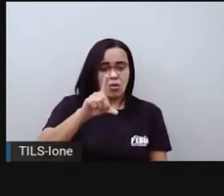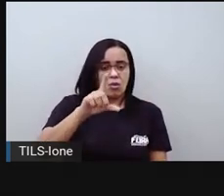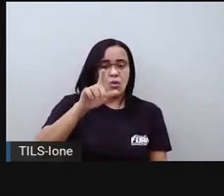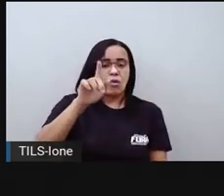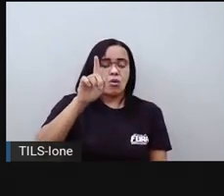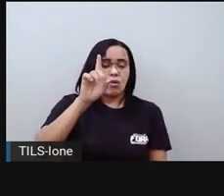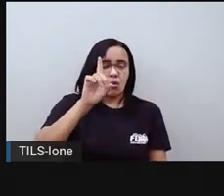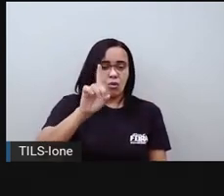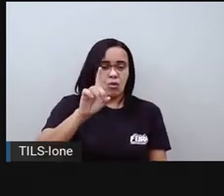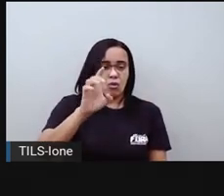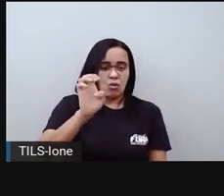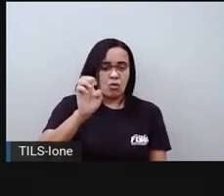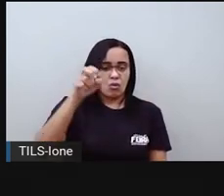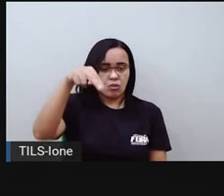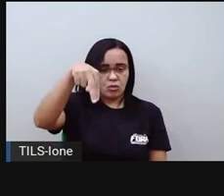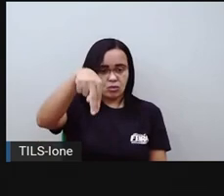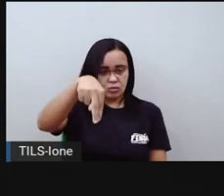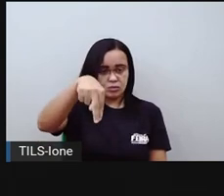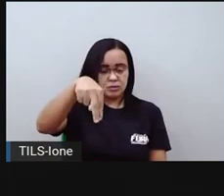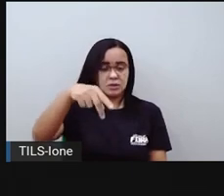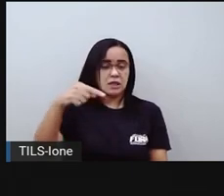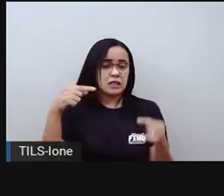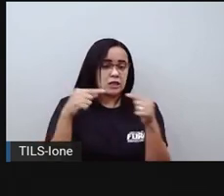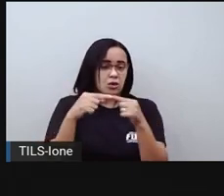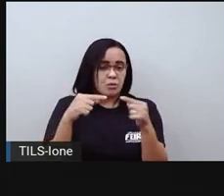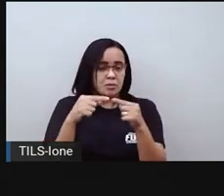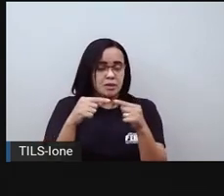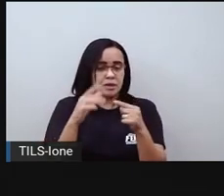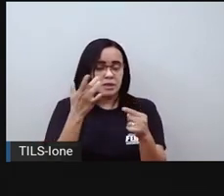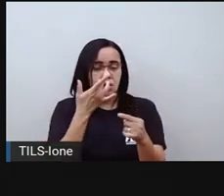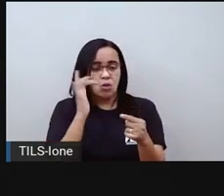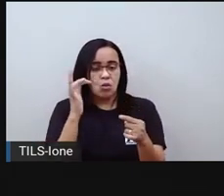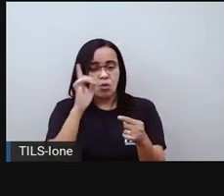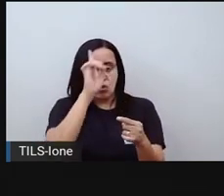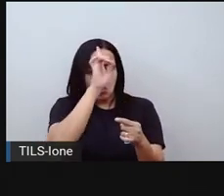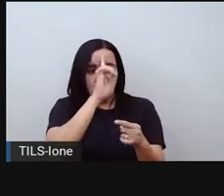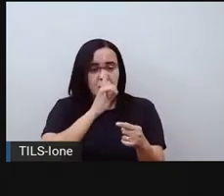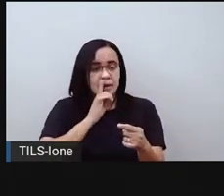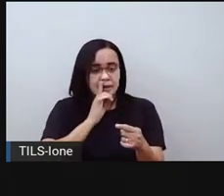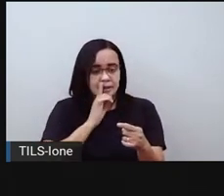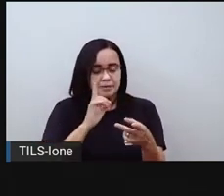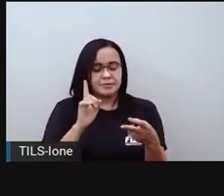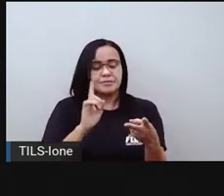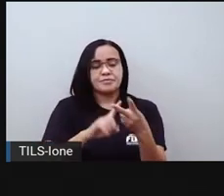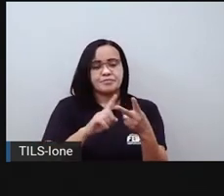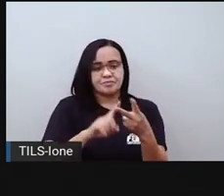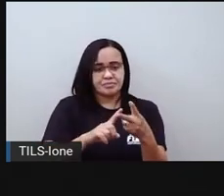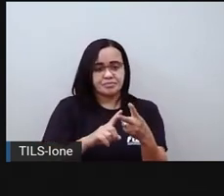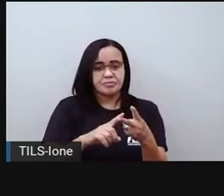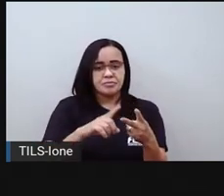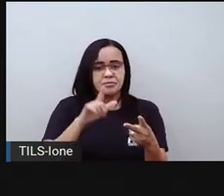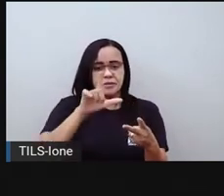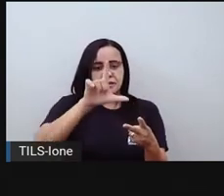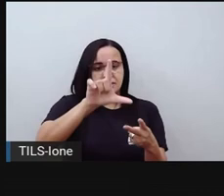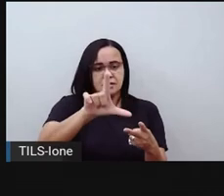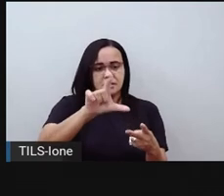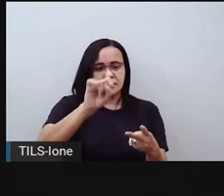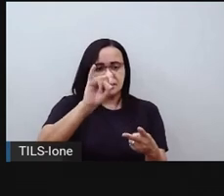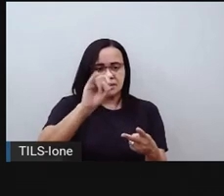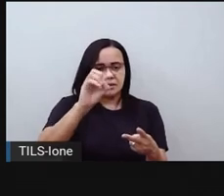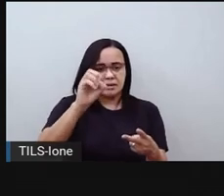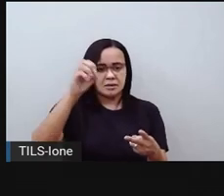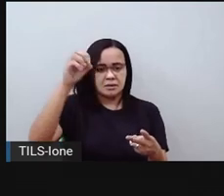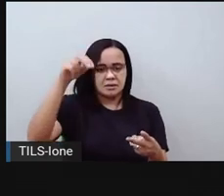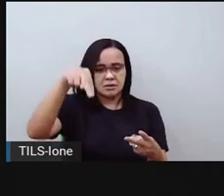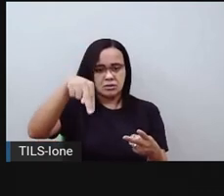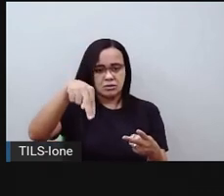é dourado, tá bom? Dourado. A segunda palavra é lion. Lion. Lion. Ou